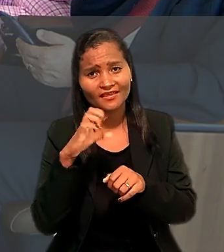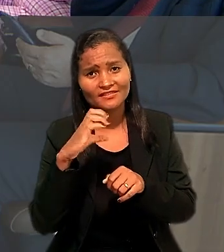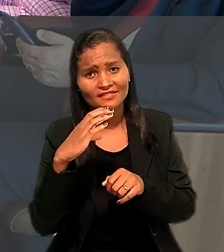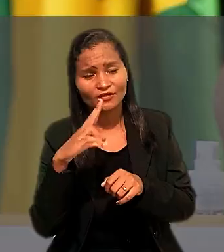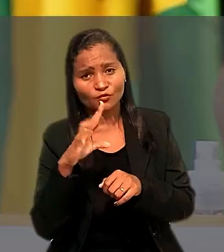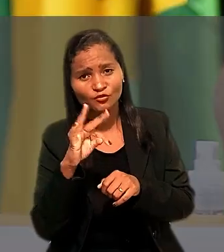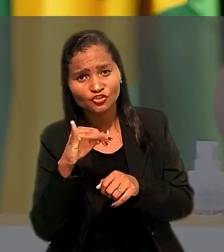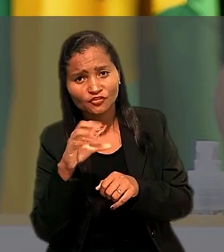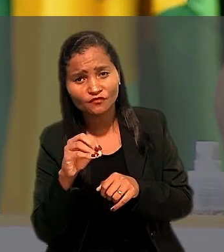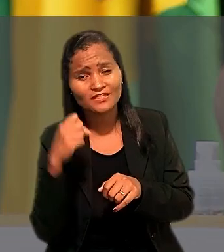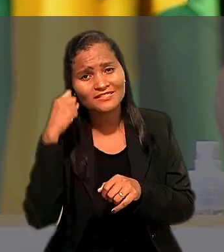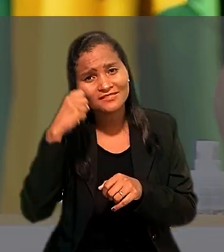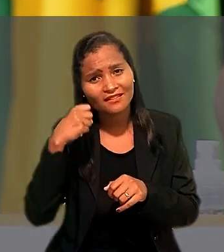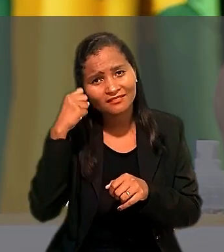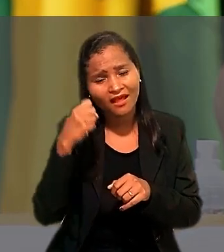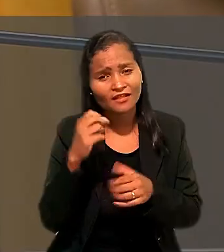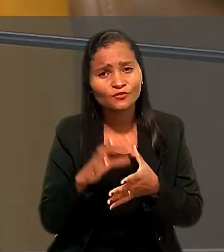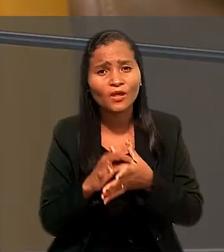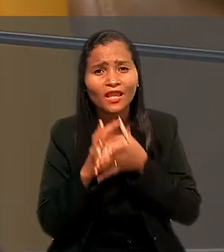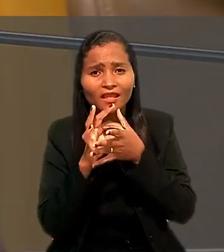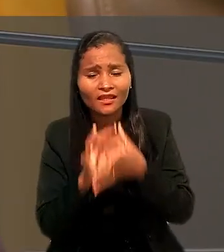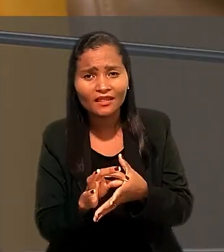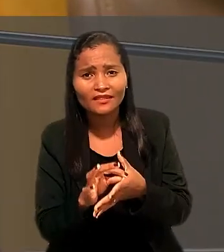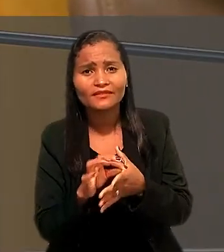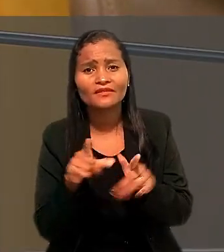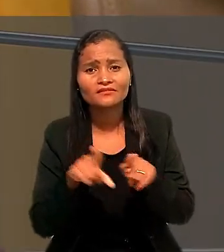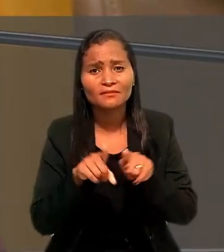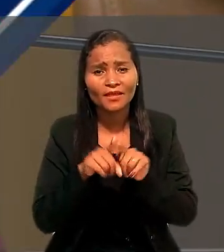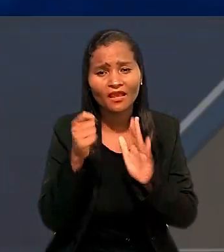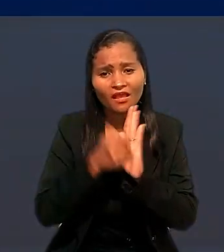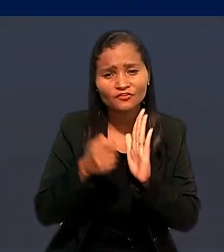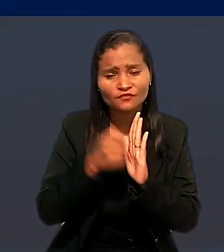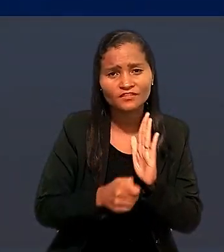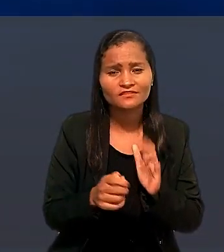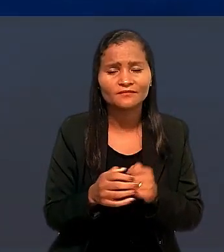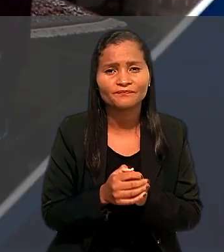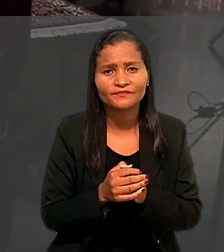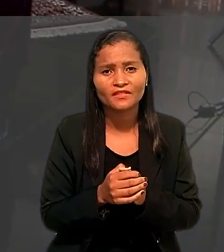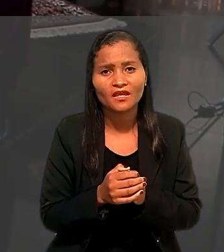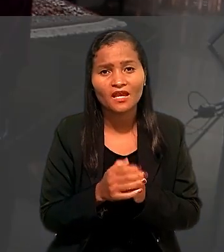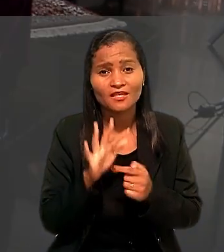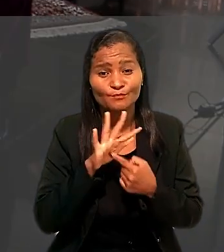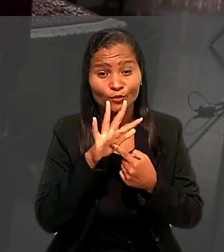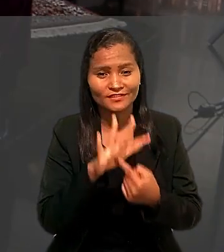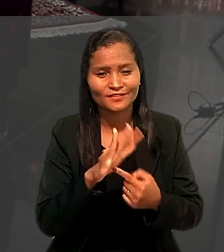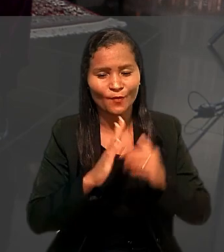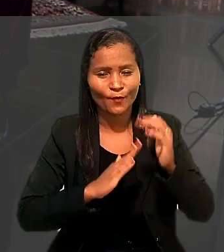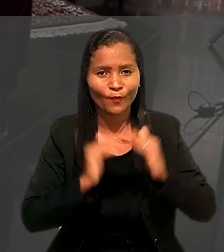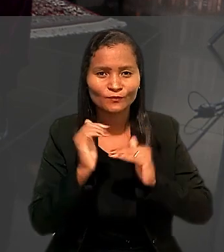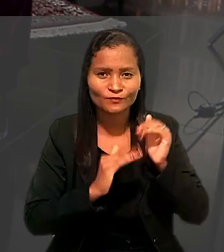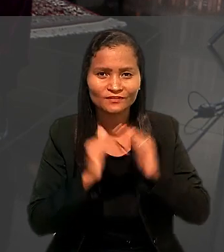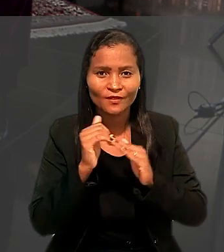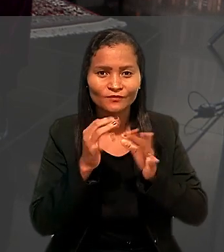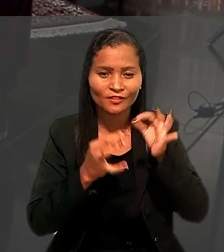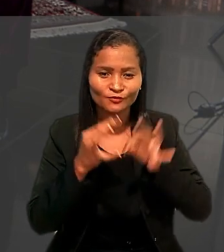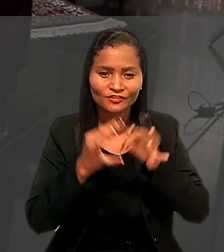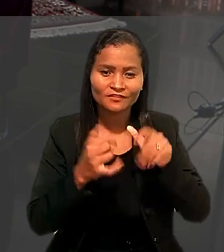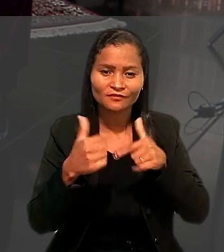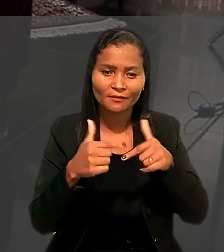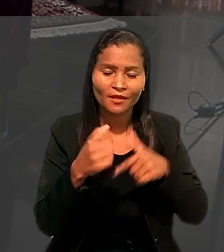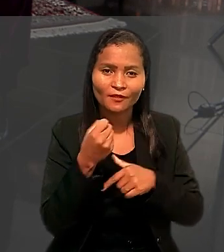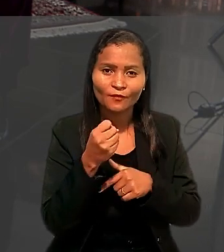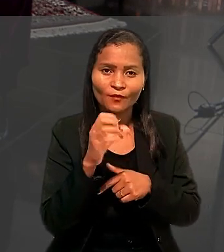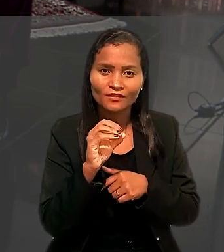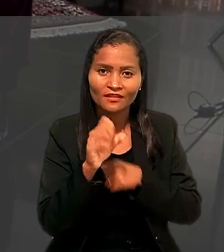Senado Federal, líderes sindicais e ativistas. A exposição Construção da Justiça do